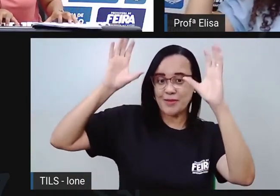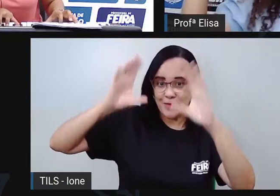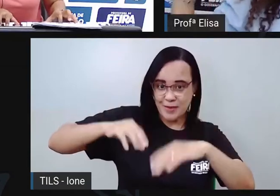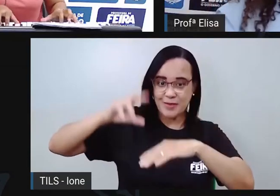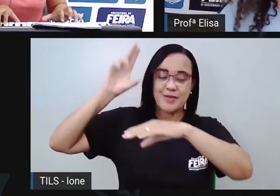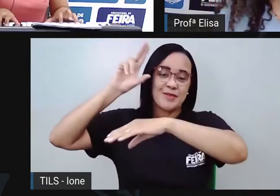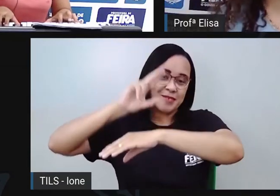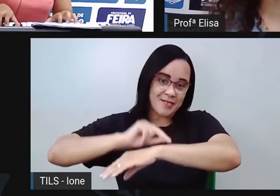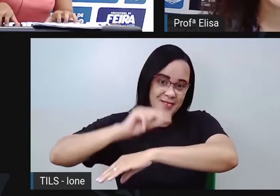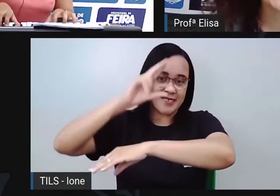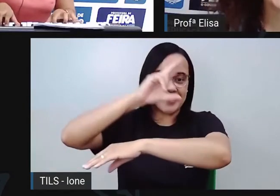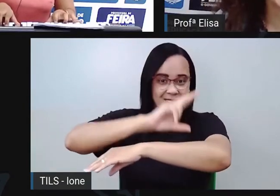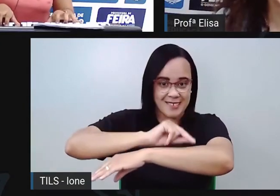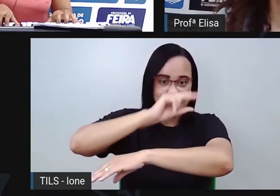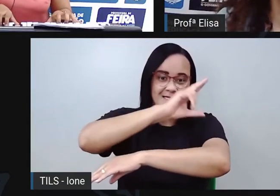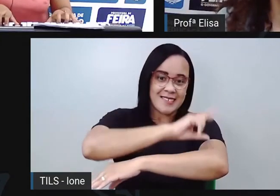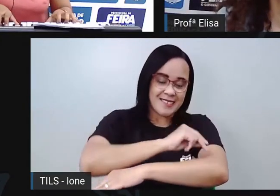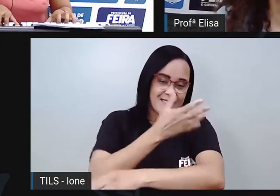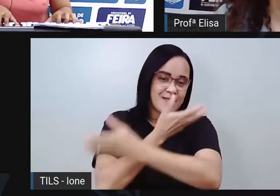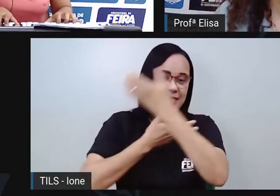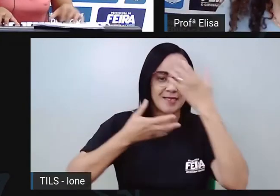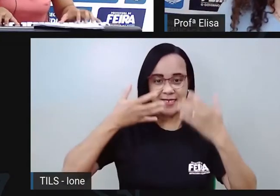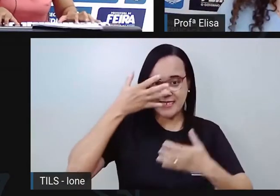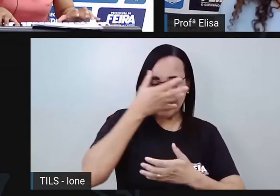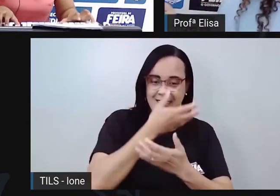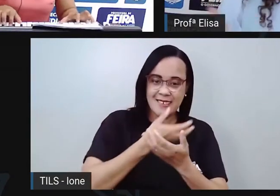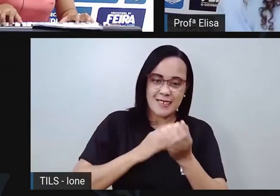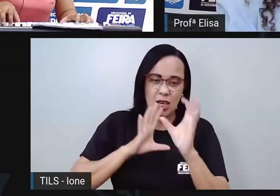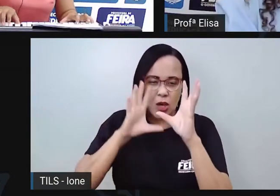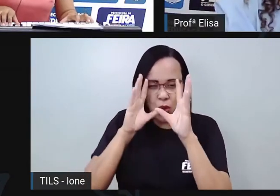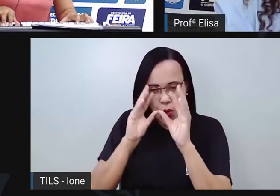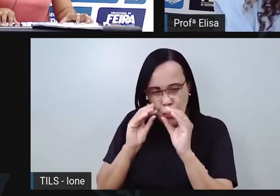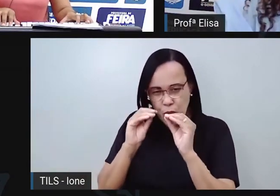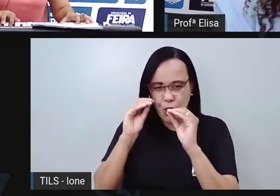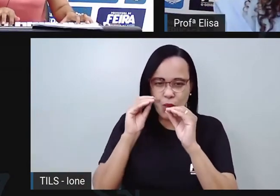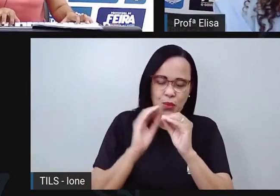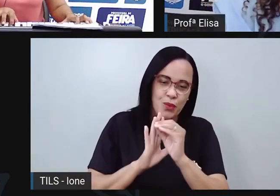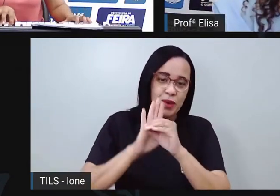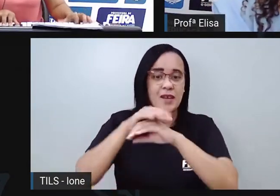burro ele canta ele